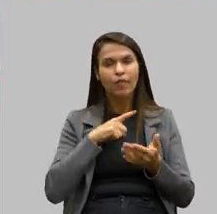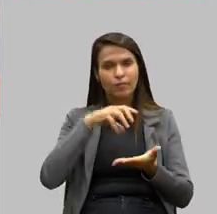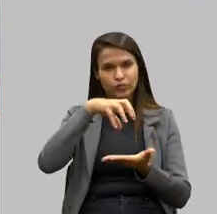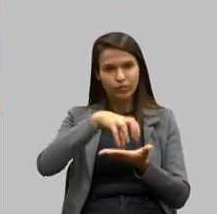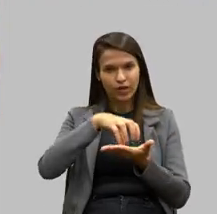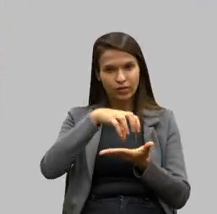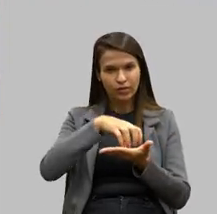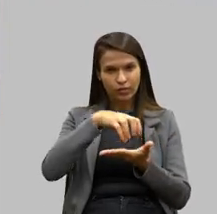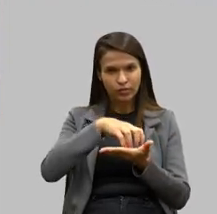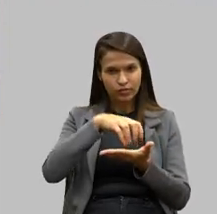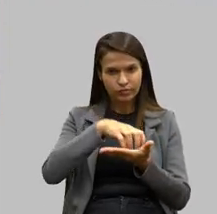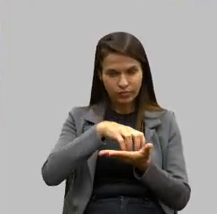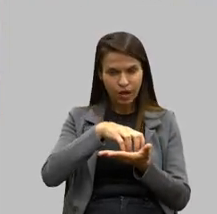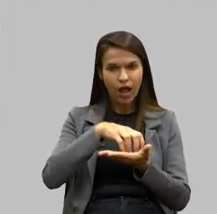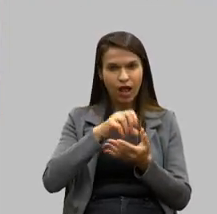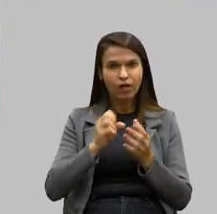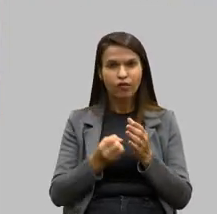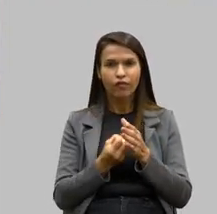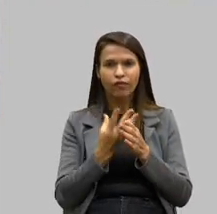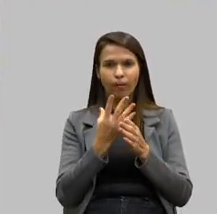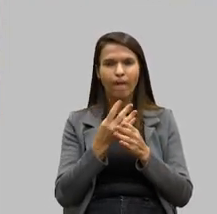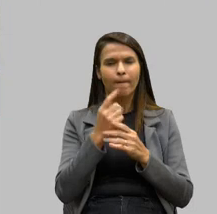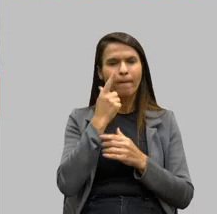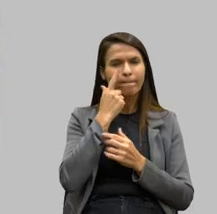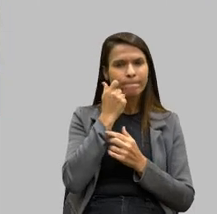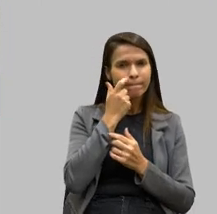comissão de zoneamento. Ela é formada por pais,